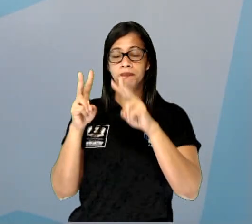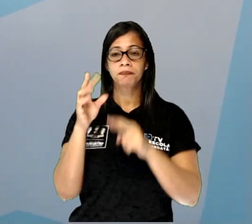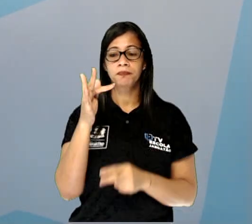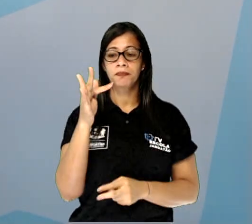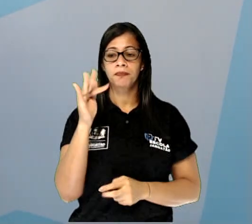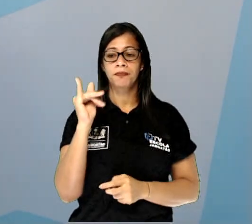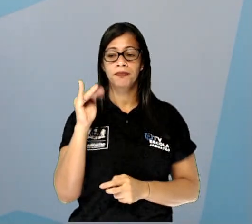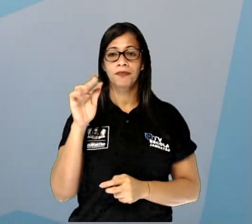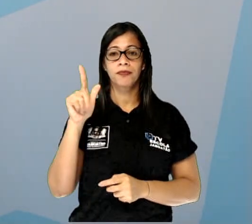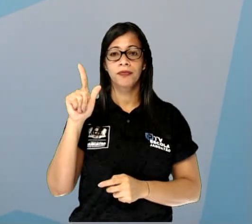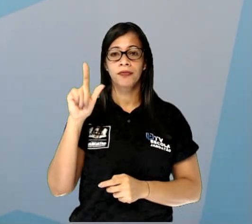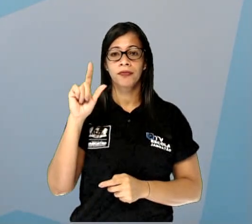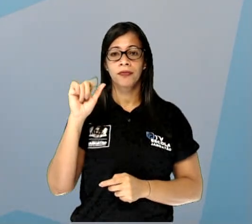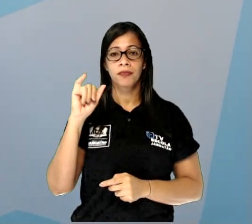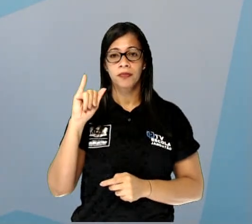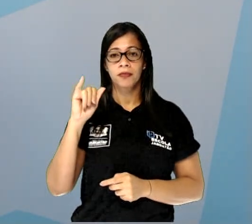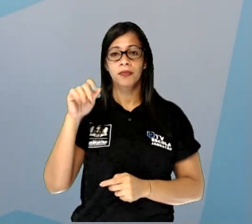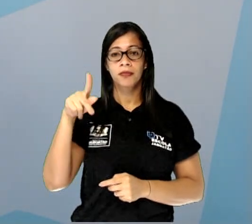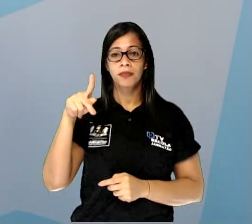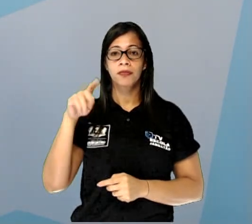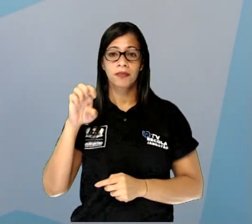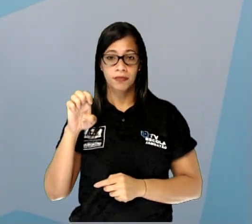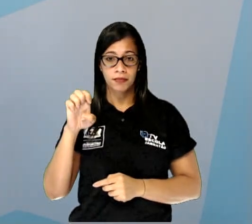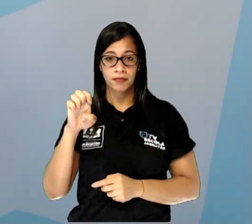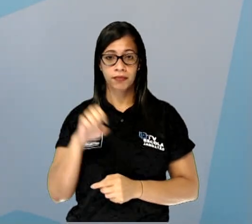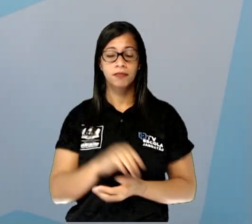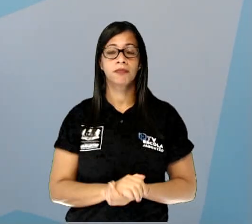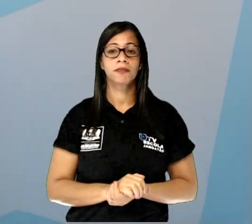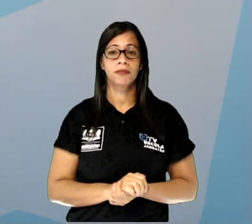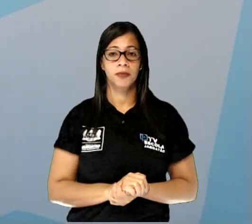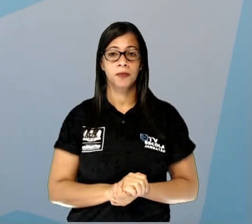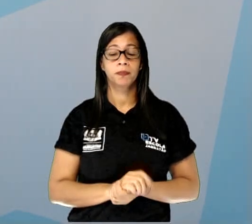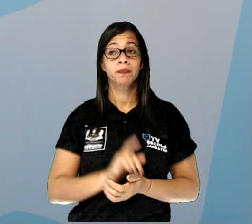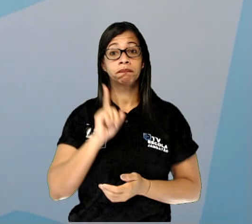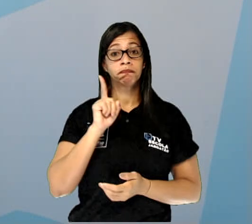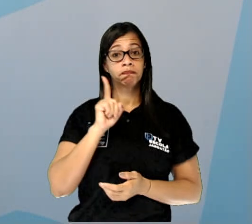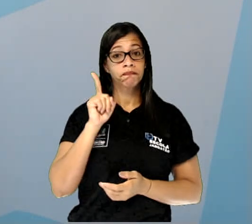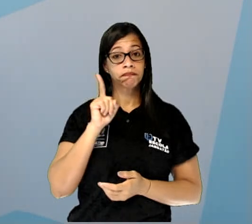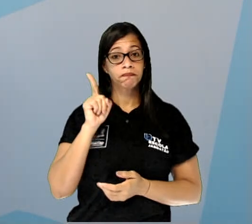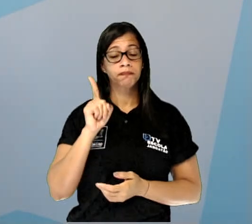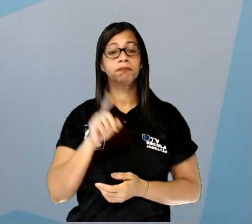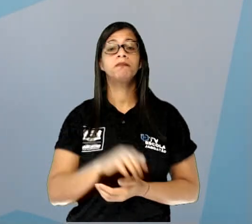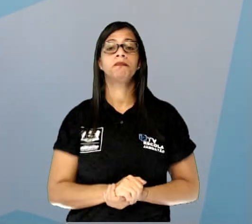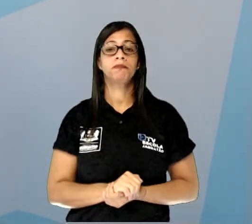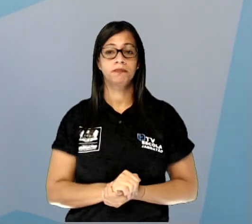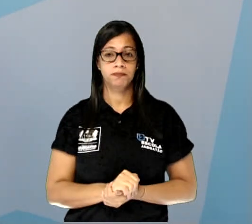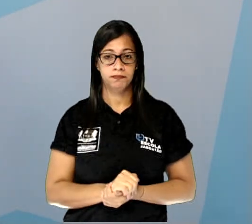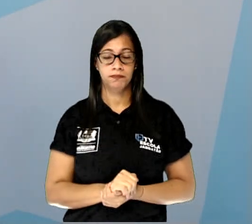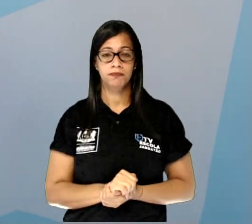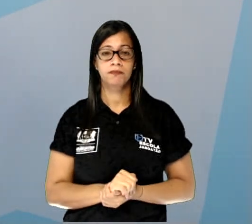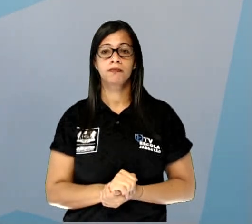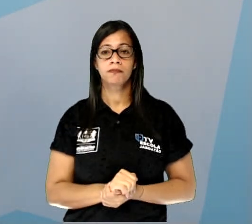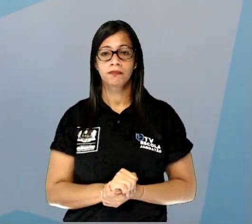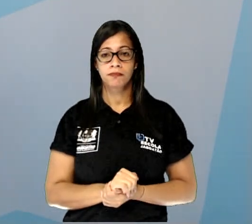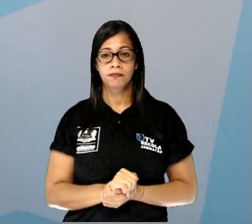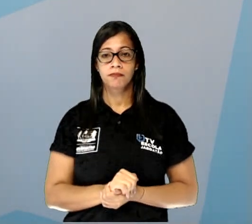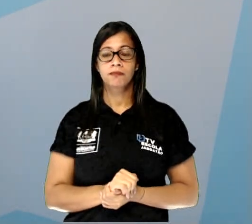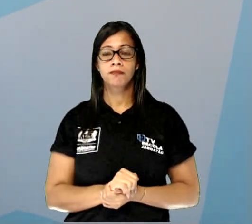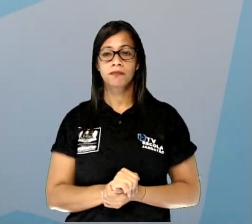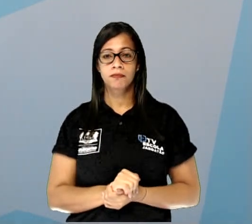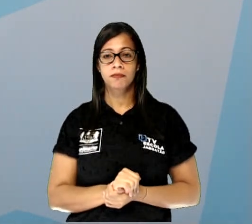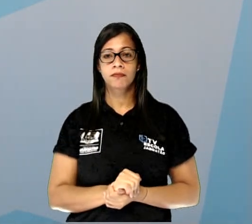A personalidade desse rei, que devia favores à igreja por ter chegado ao trono, muito jovem inclusive, era o mais